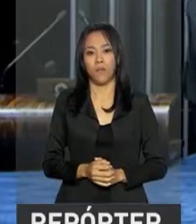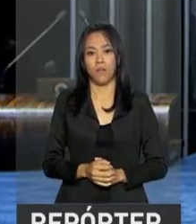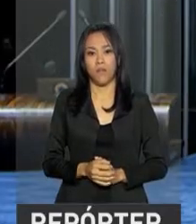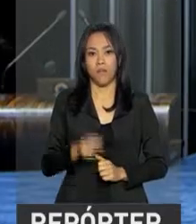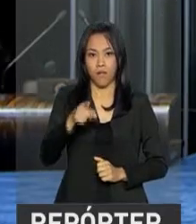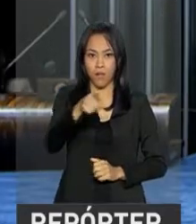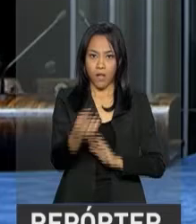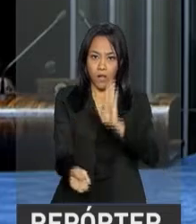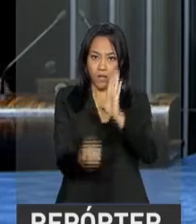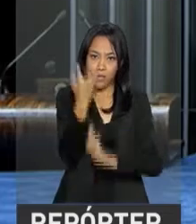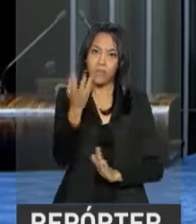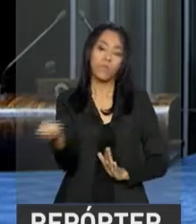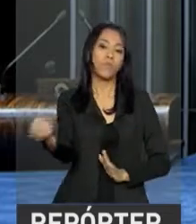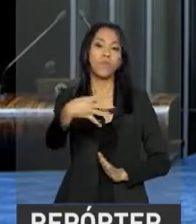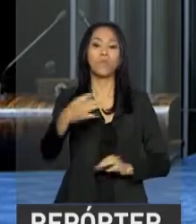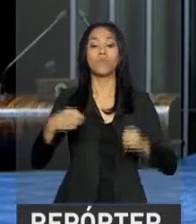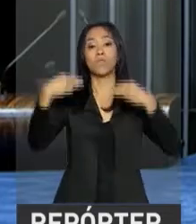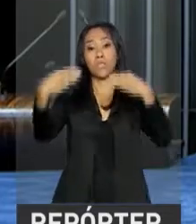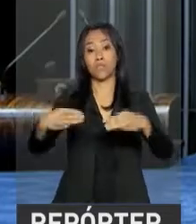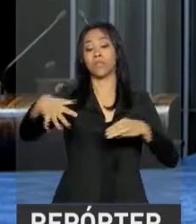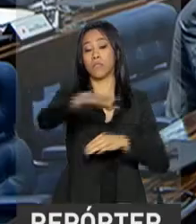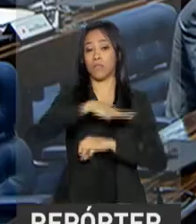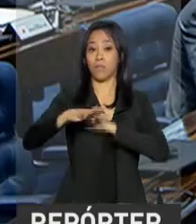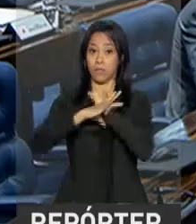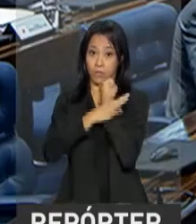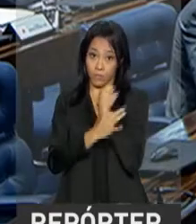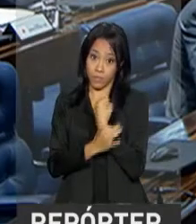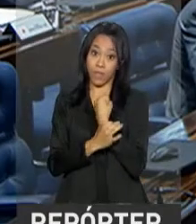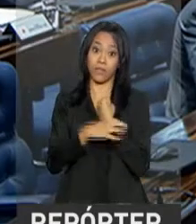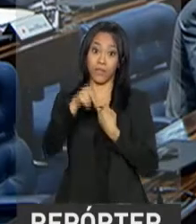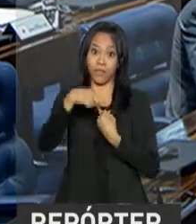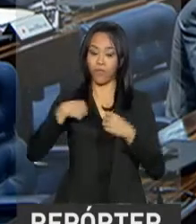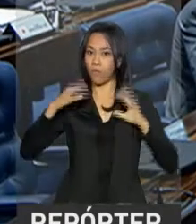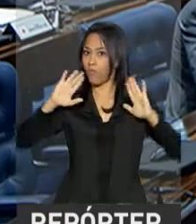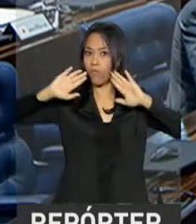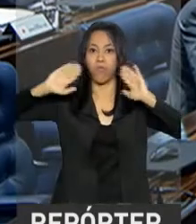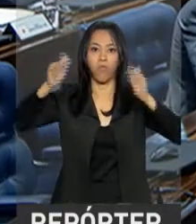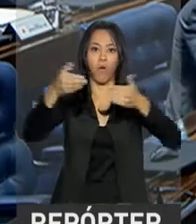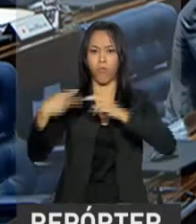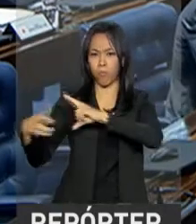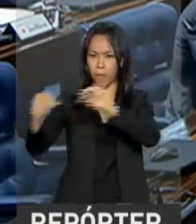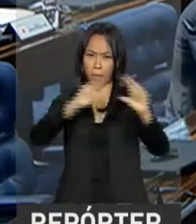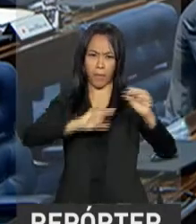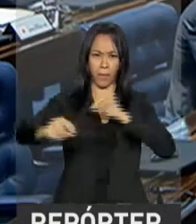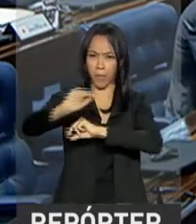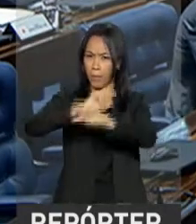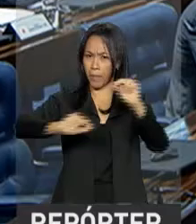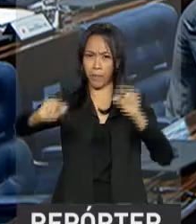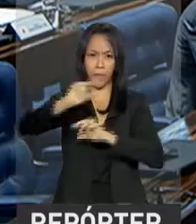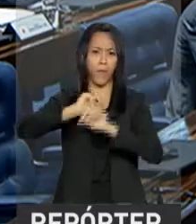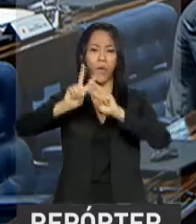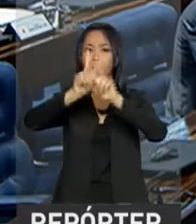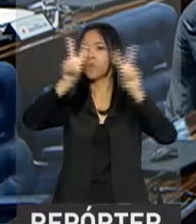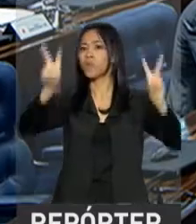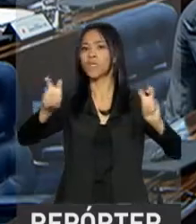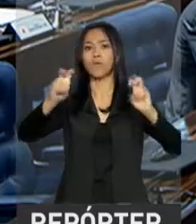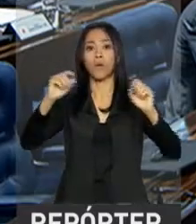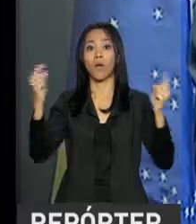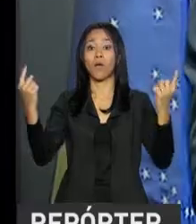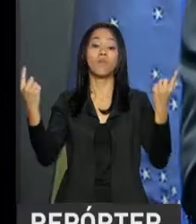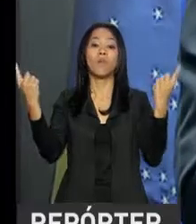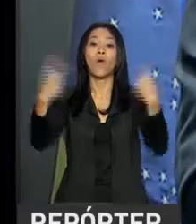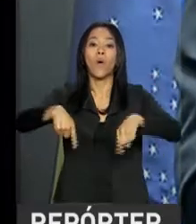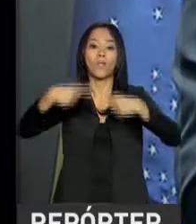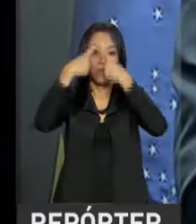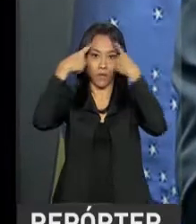A criação do novo Ministério da Segurança Pública esteve no centro dos debates na sessão do Senado sobre combate à violência.